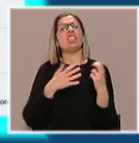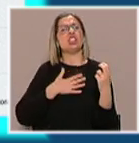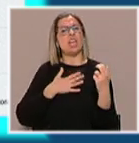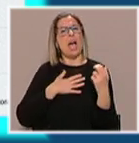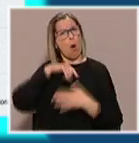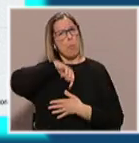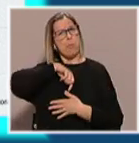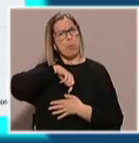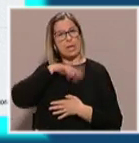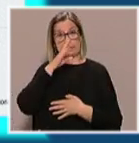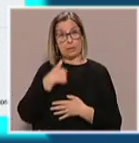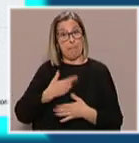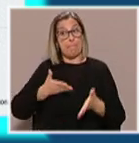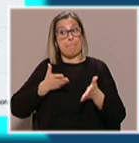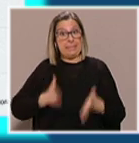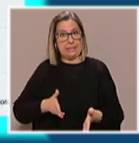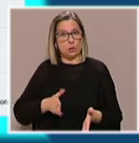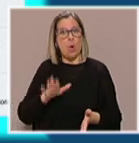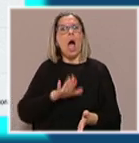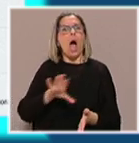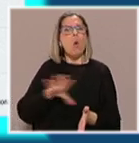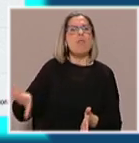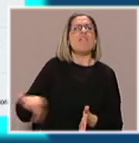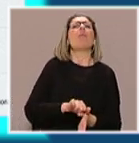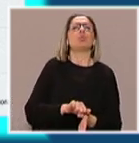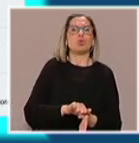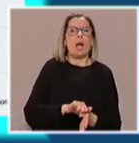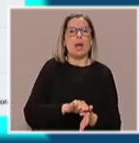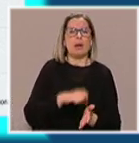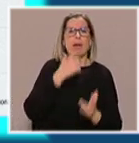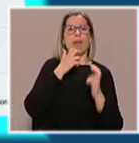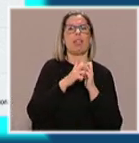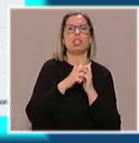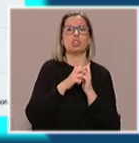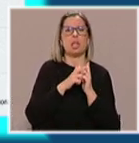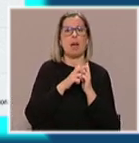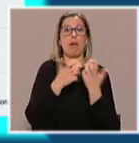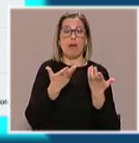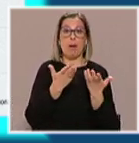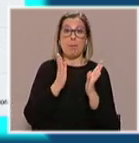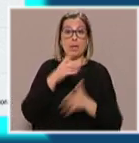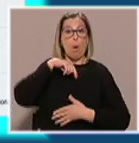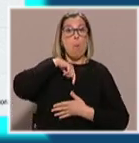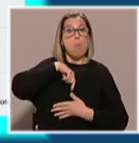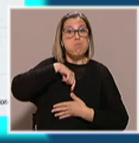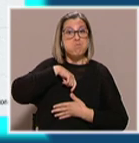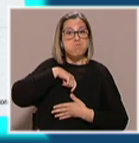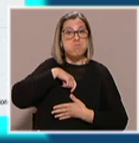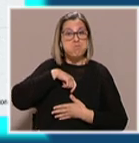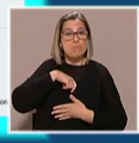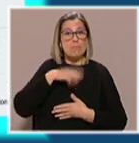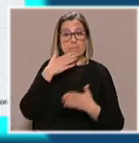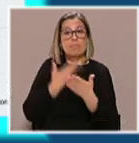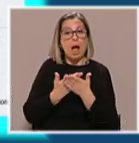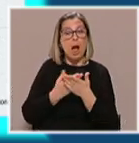mais energia, onde é que vamos buscar essa mesma energia? Pois bem, temos que promover, potenciar a aceleração